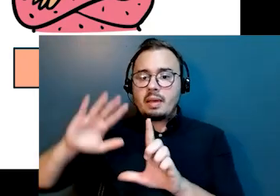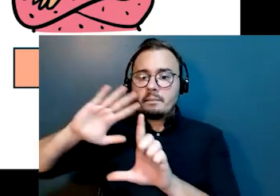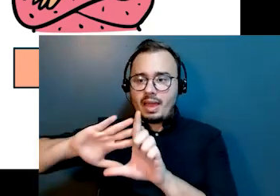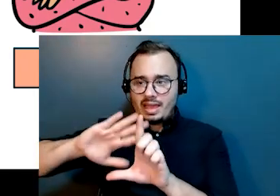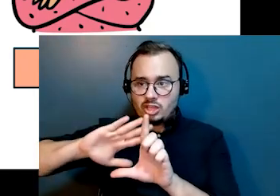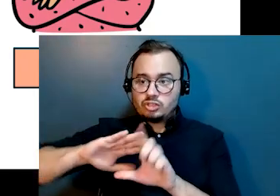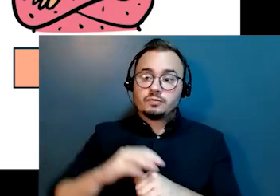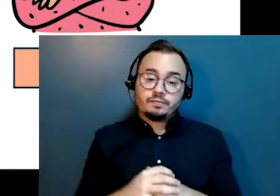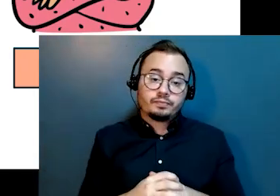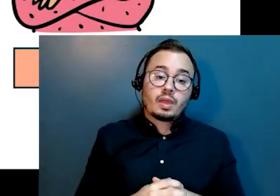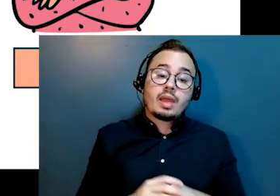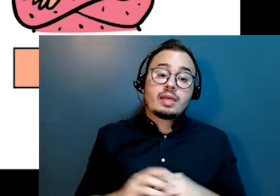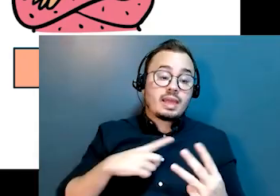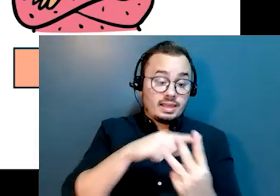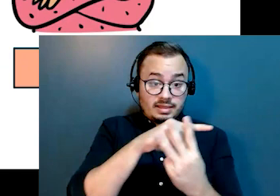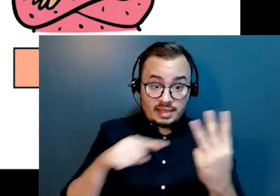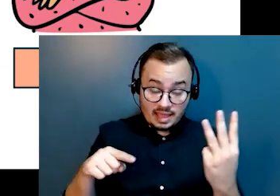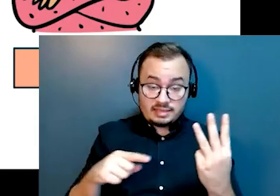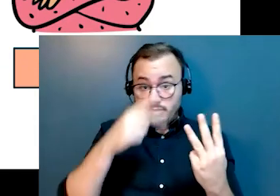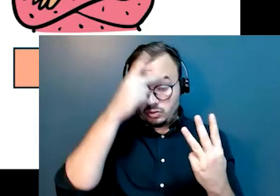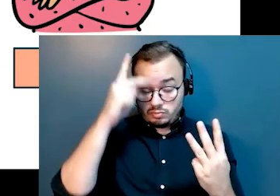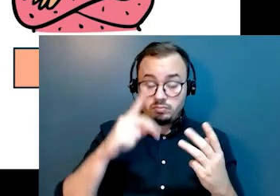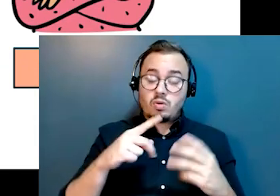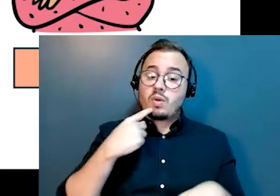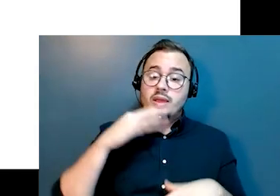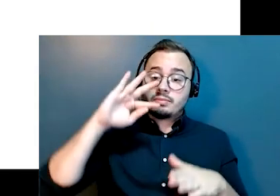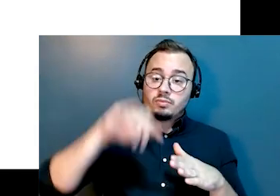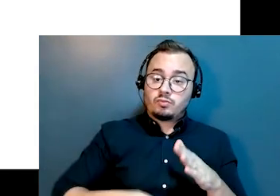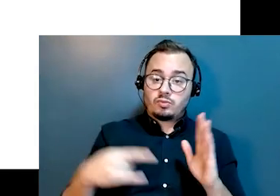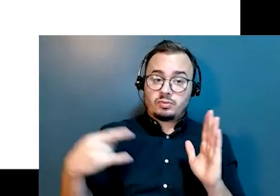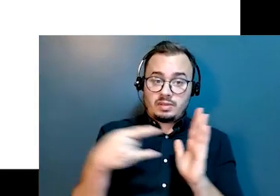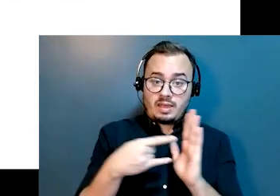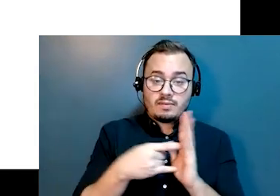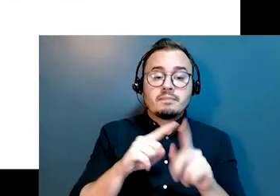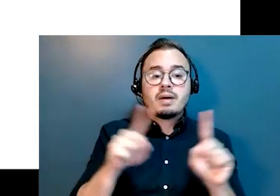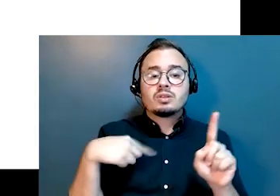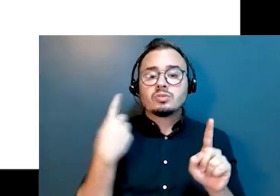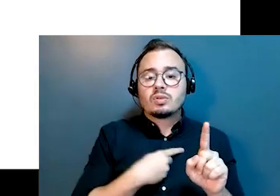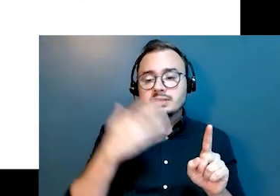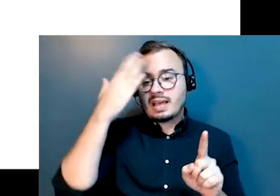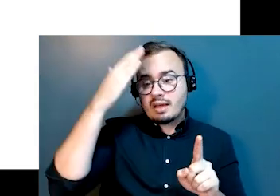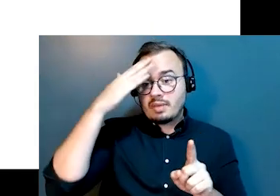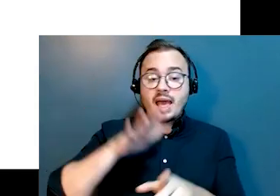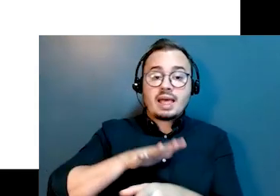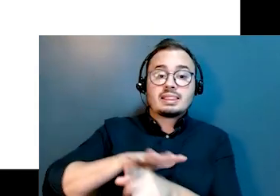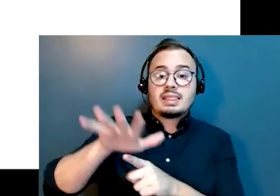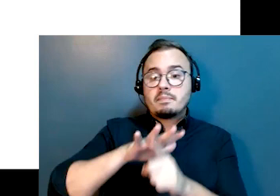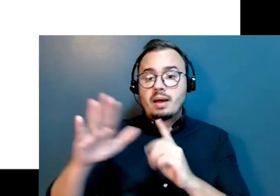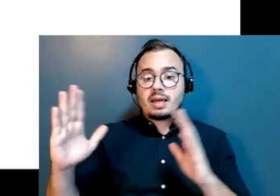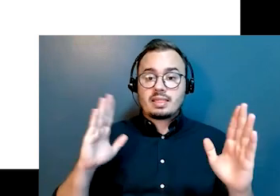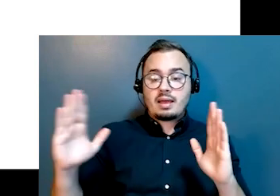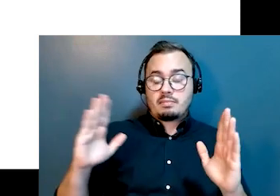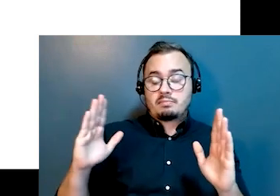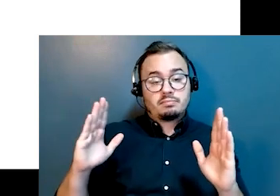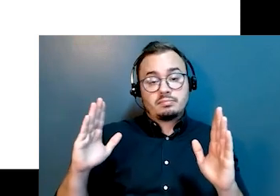multidisciplinar, porém, a gente sabe que um projeto, a demanda varia com o tempo. Então, aqui eu dividi em etapas